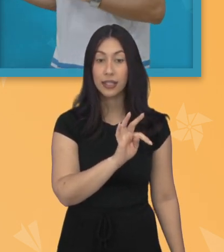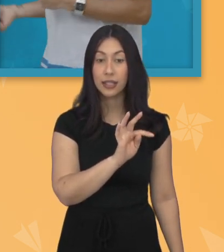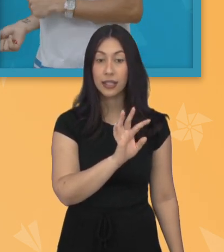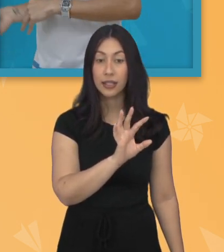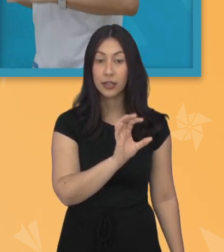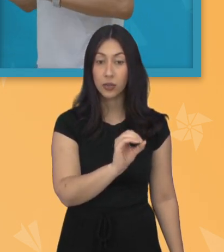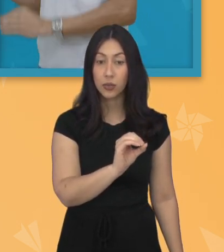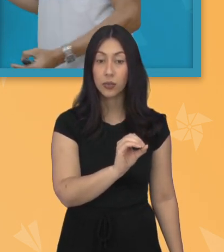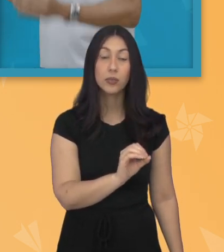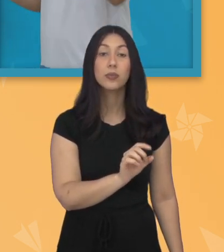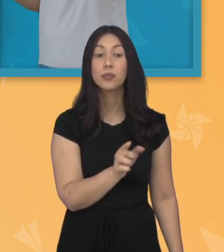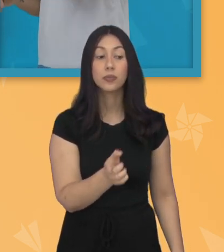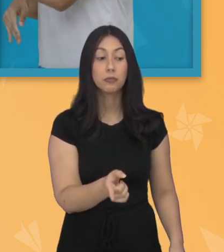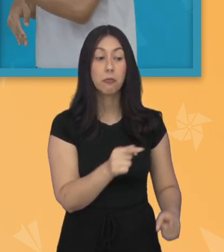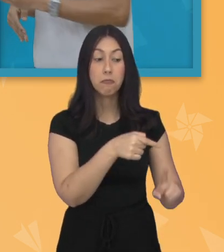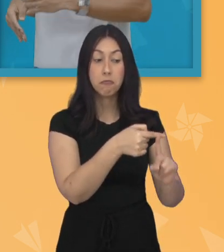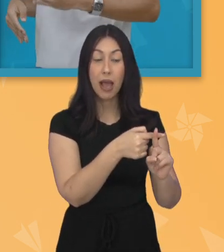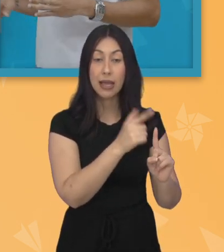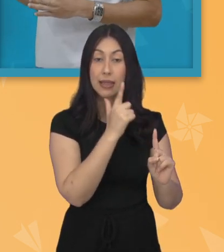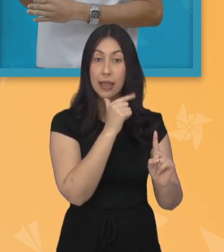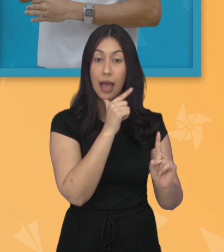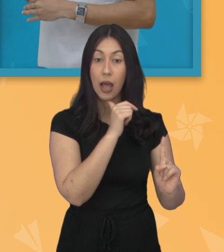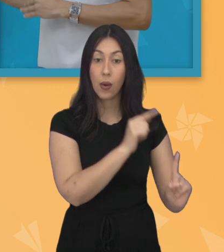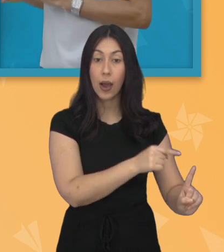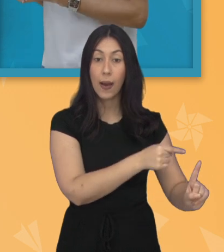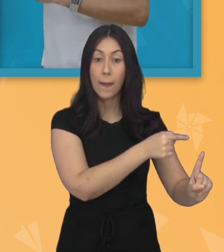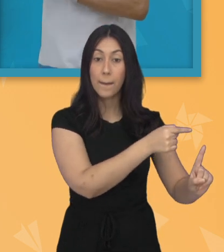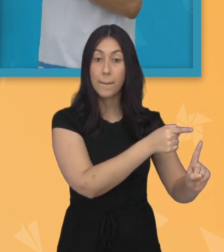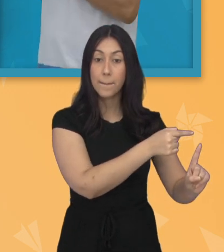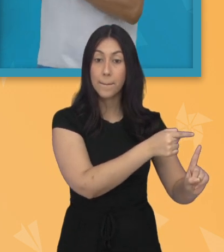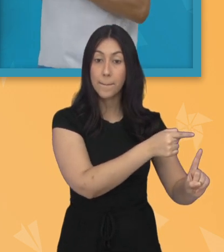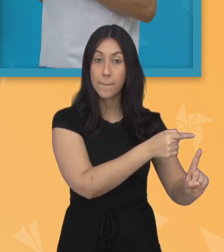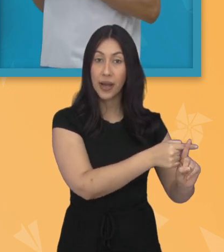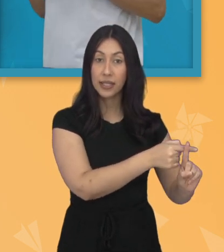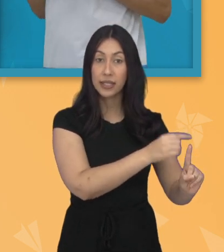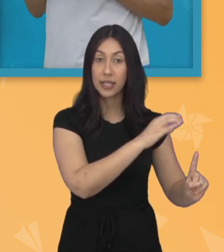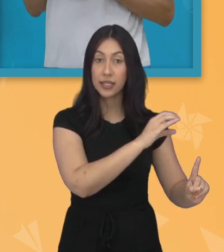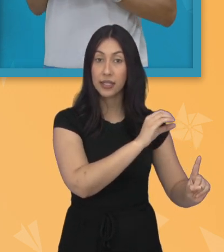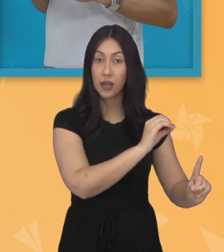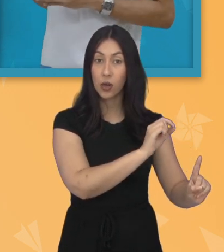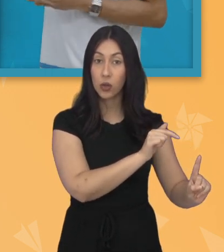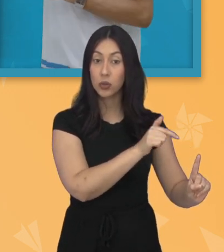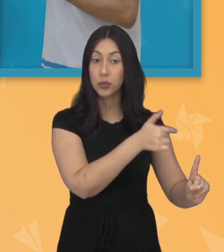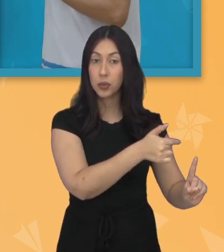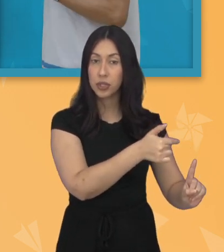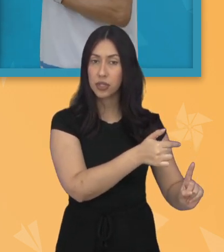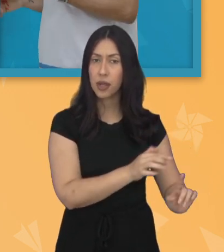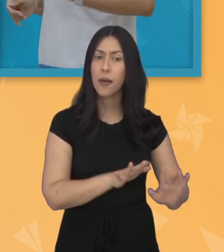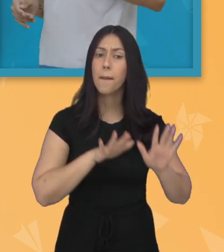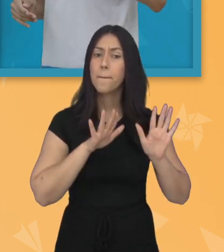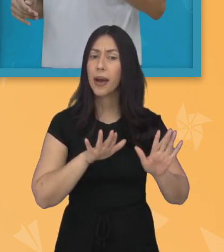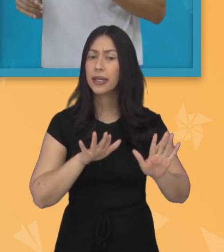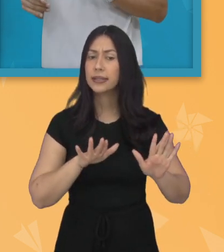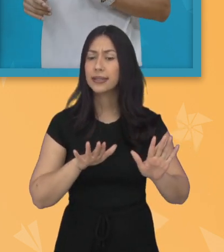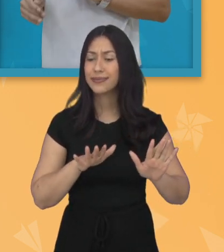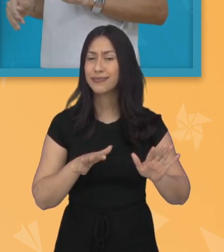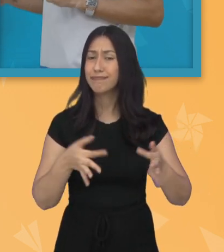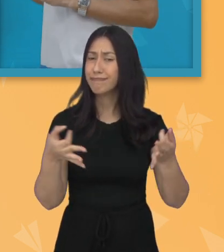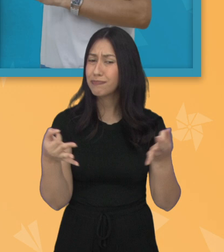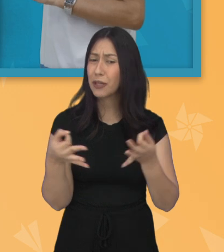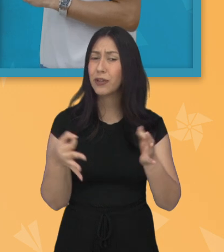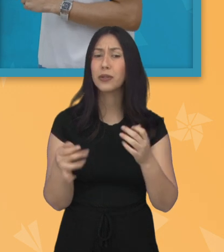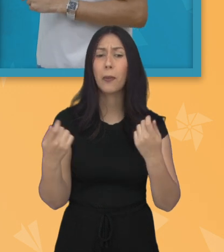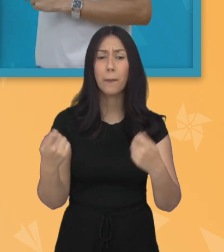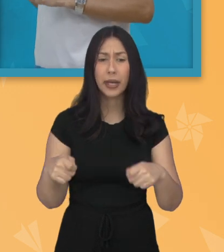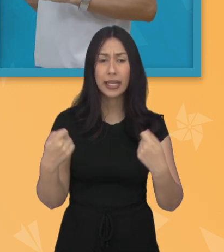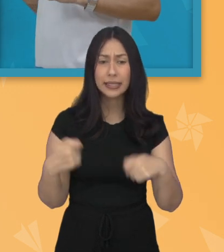dióxido de carbono. No parágrafo seguinte, ele fala assim: para uma total neutralização, são necessários